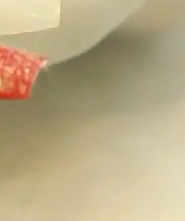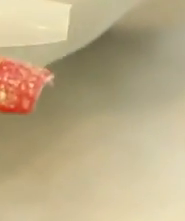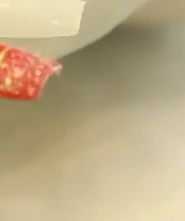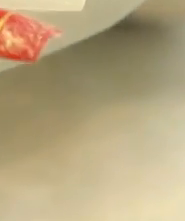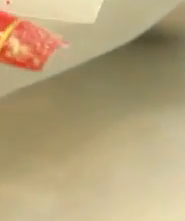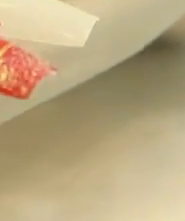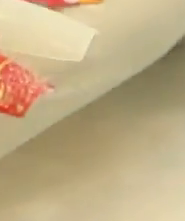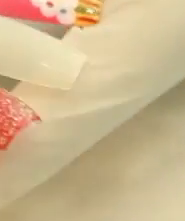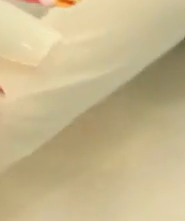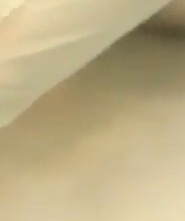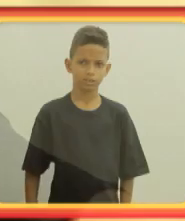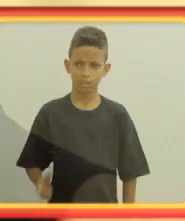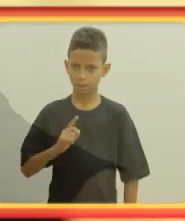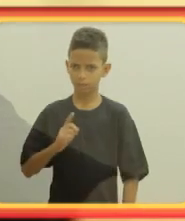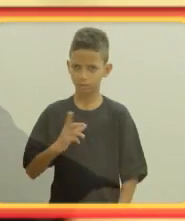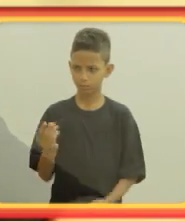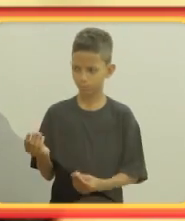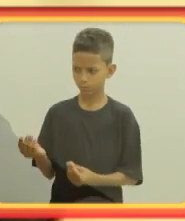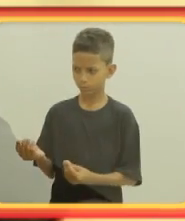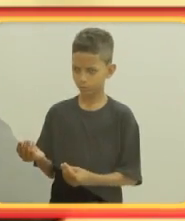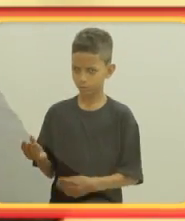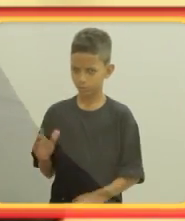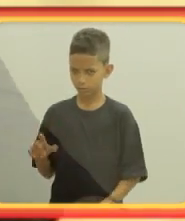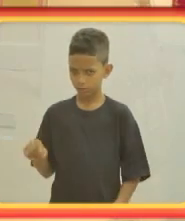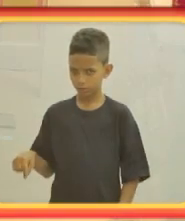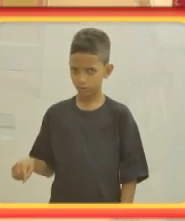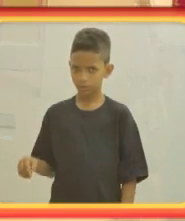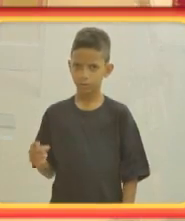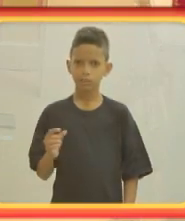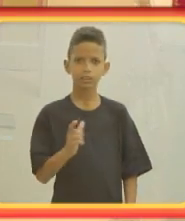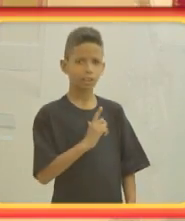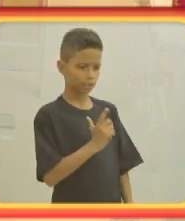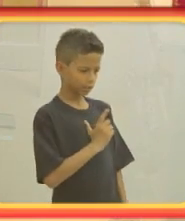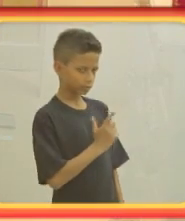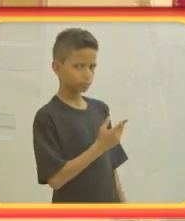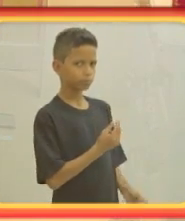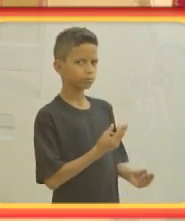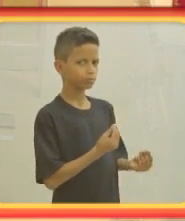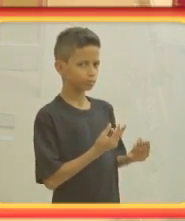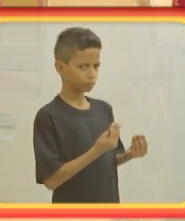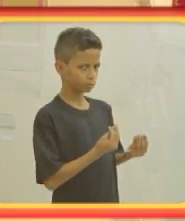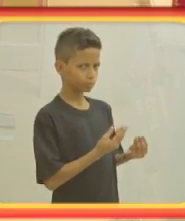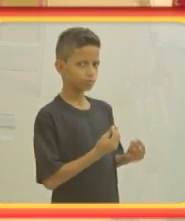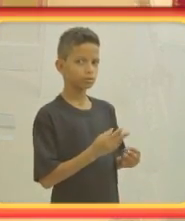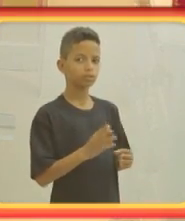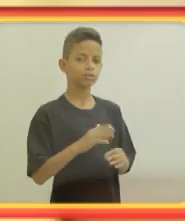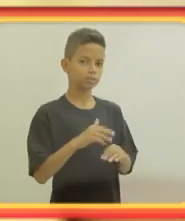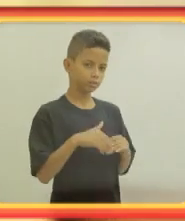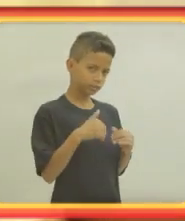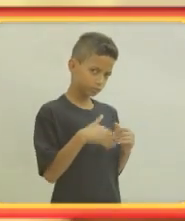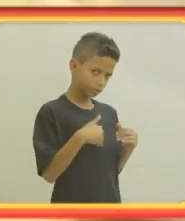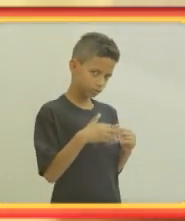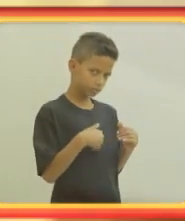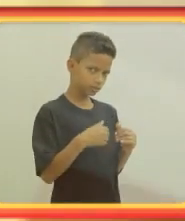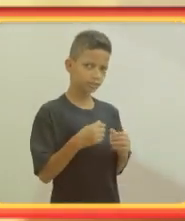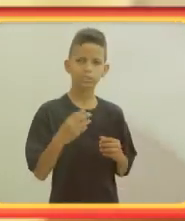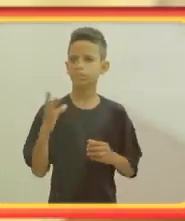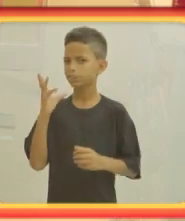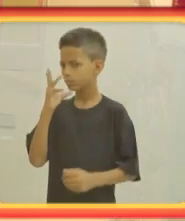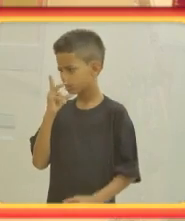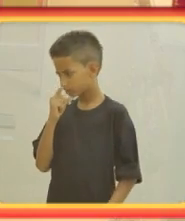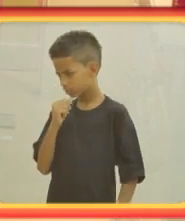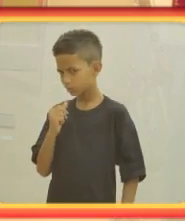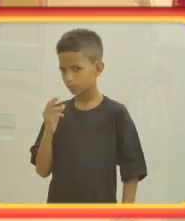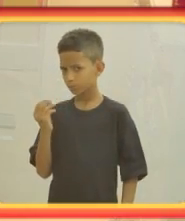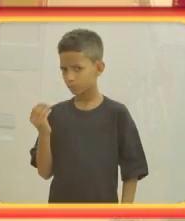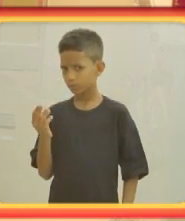decorada. Vem muita criança aqui, Vem. deixa. Vem muitas crianças pintar, fazer desenho.